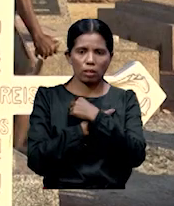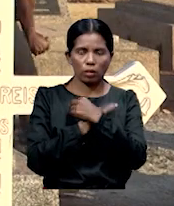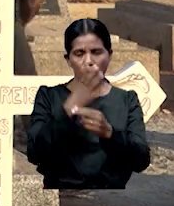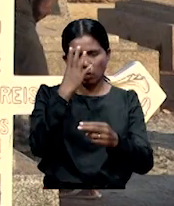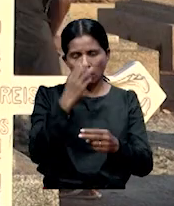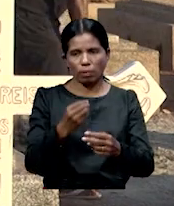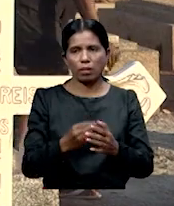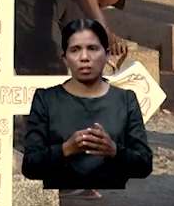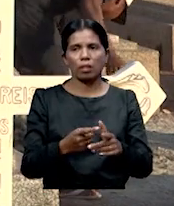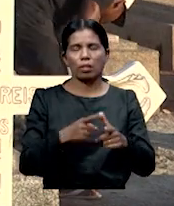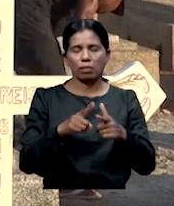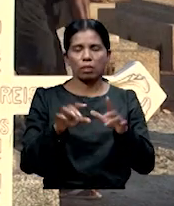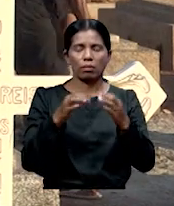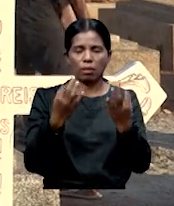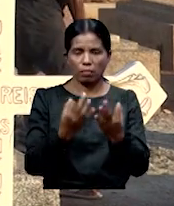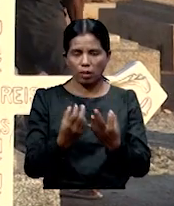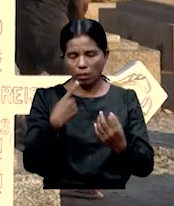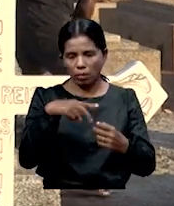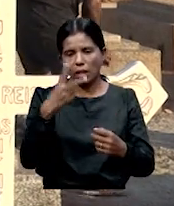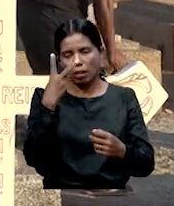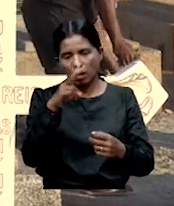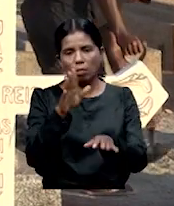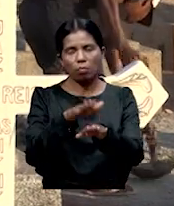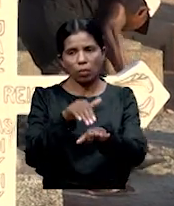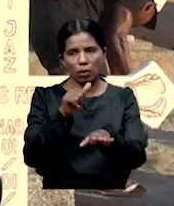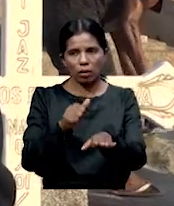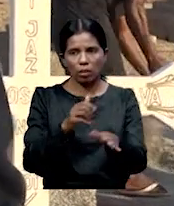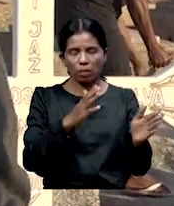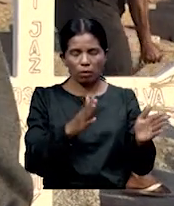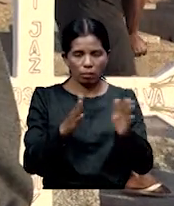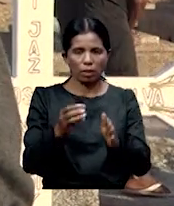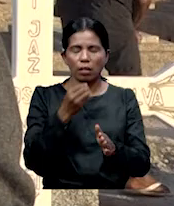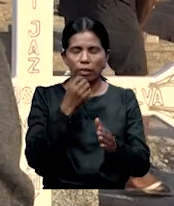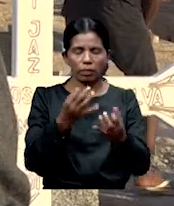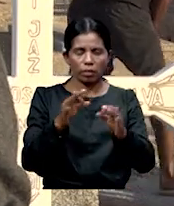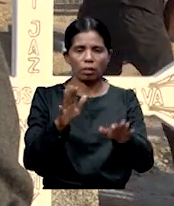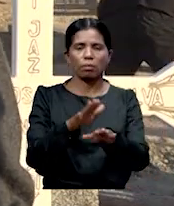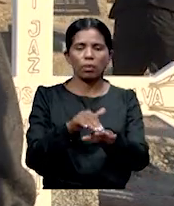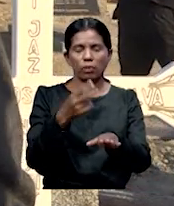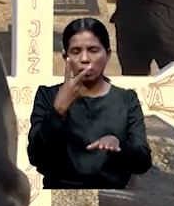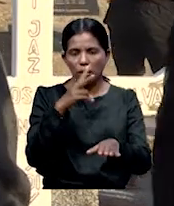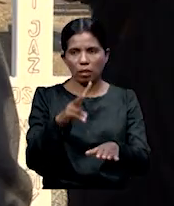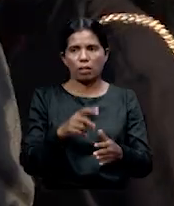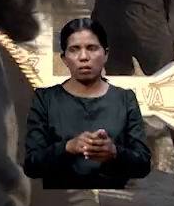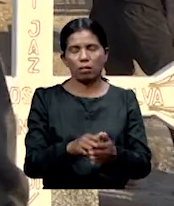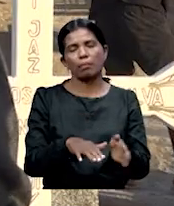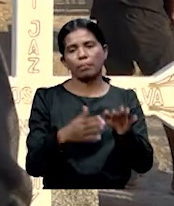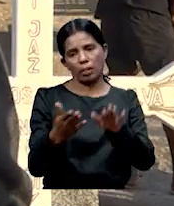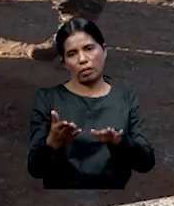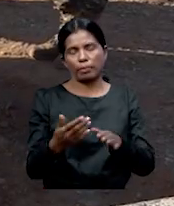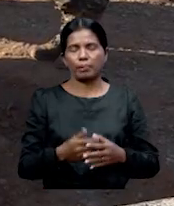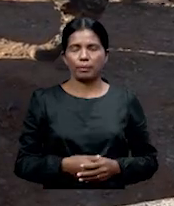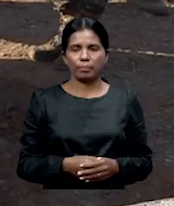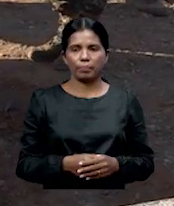lepas de familia bafali bolunia wahira sira prepara hang hutuana bafal bolunia are ni iskoto.